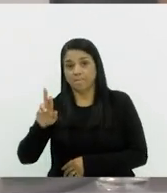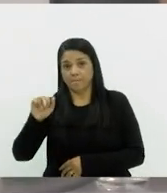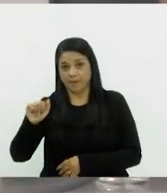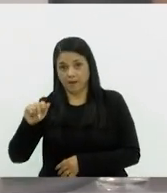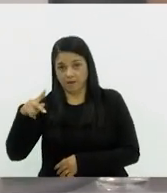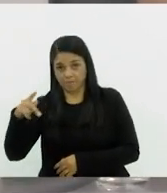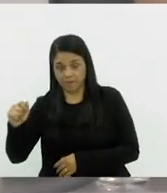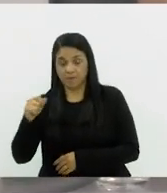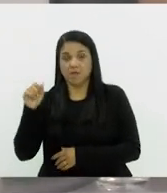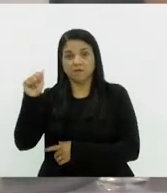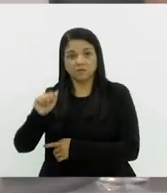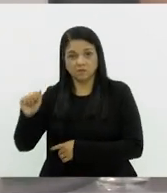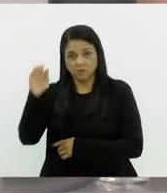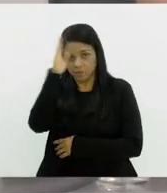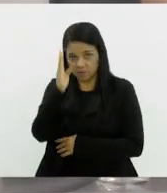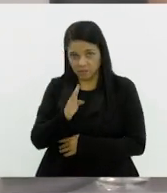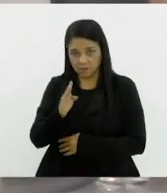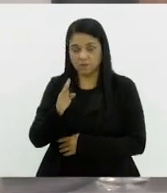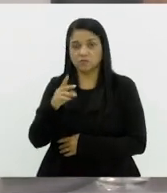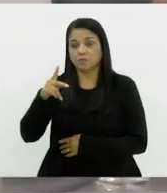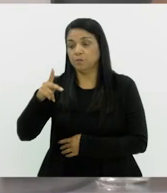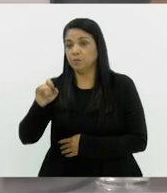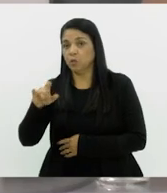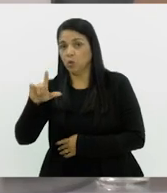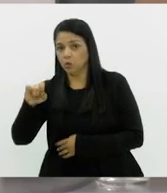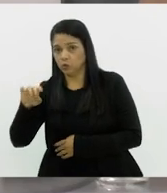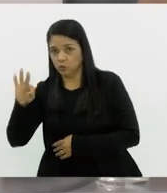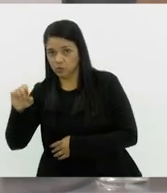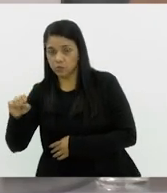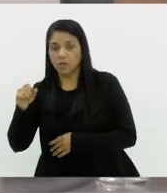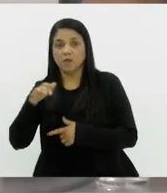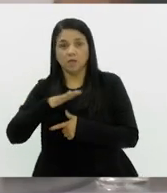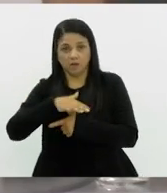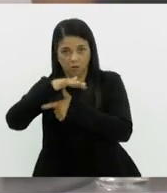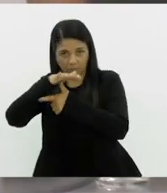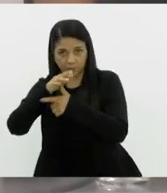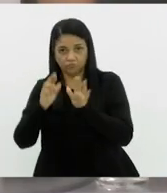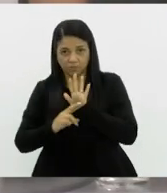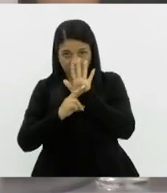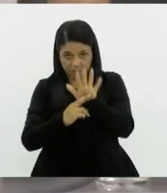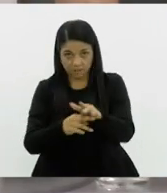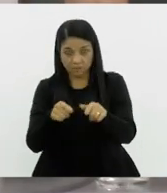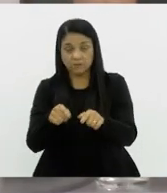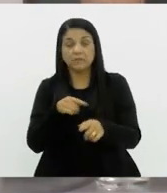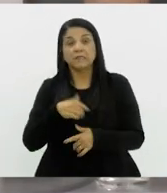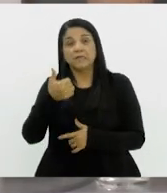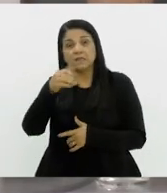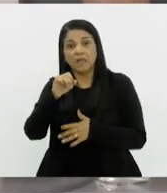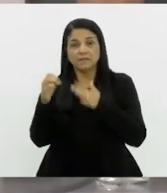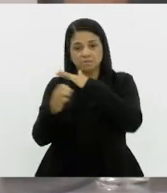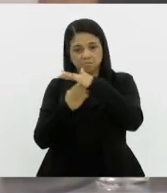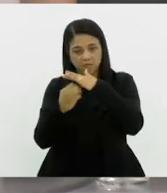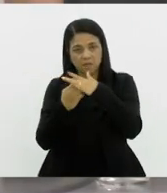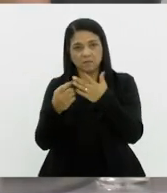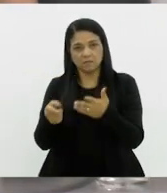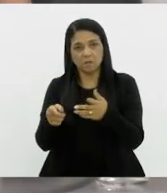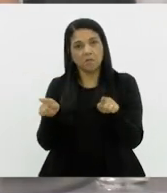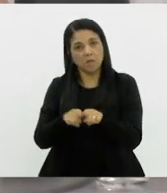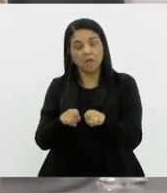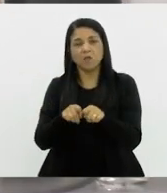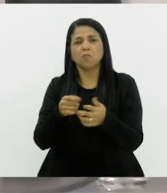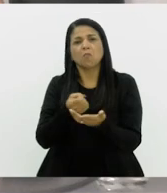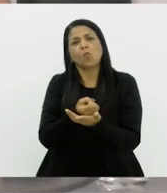de Pilotos de Helicóptero, e também 10 empresas que operam nesse mercado. Se o senhor puder também declinar quais